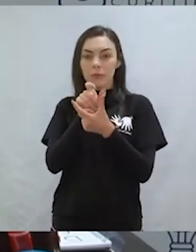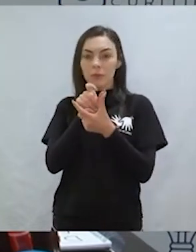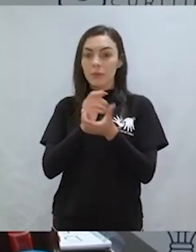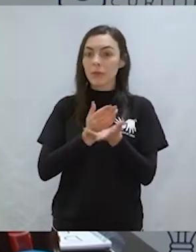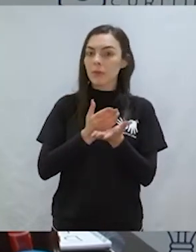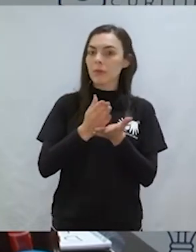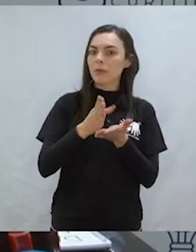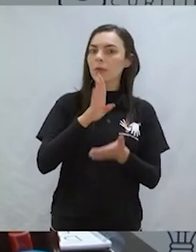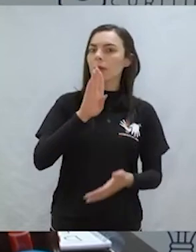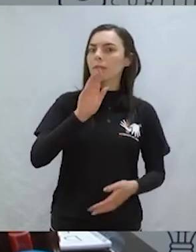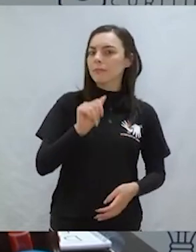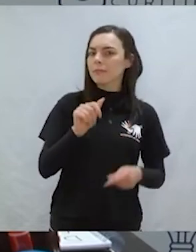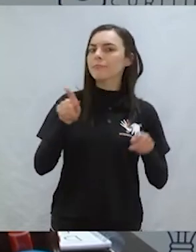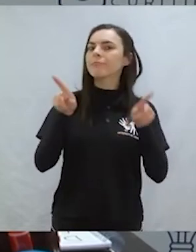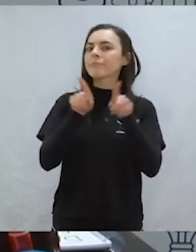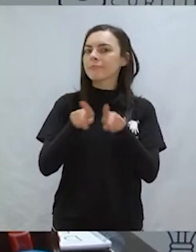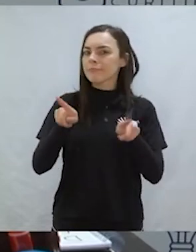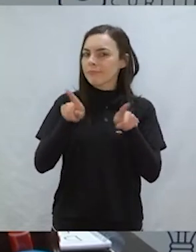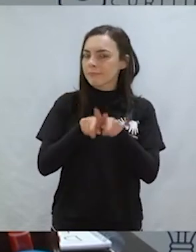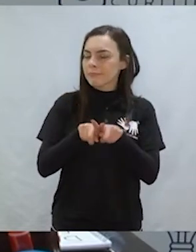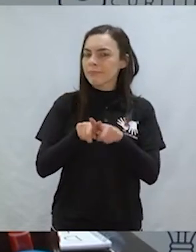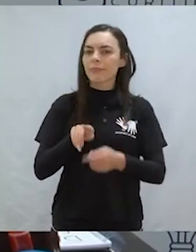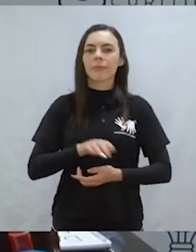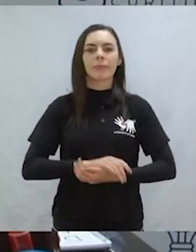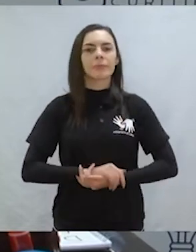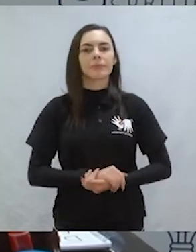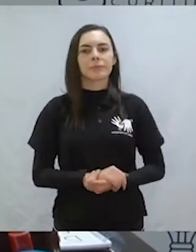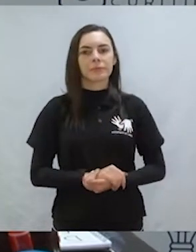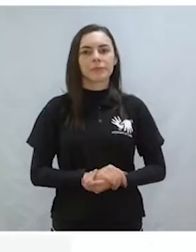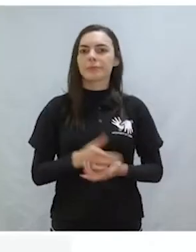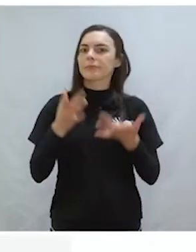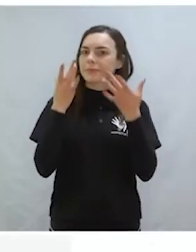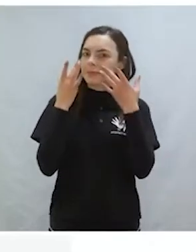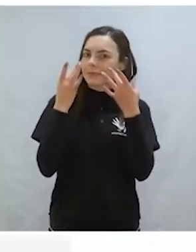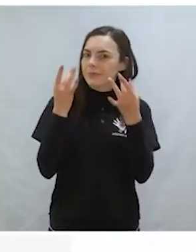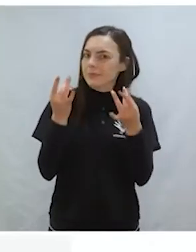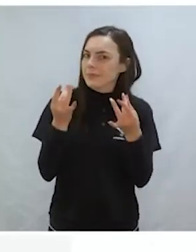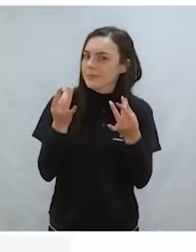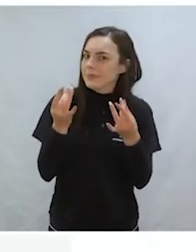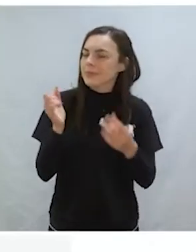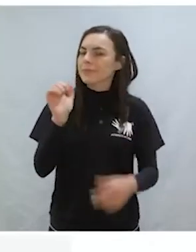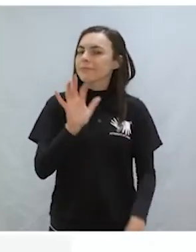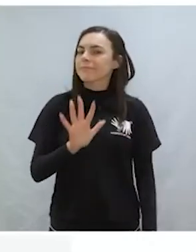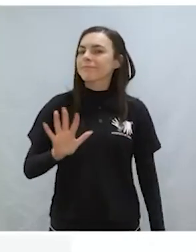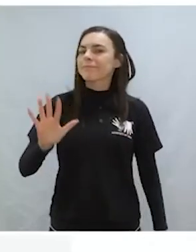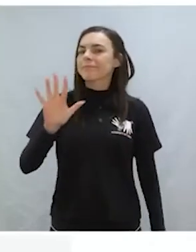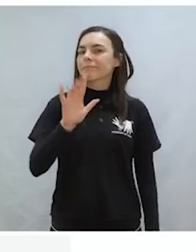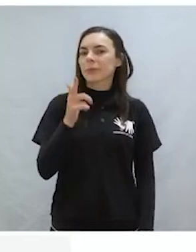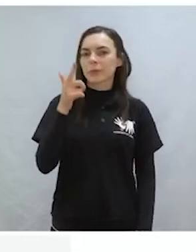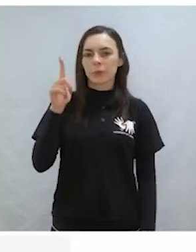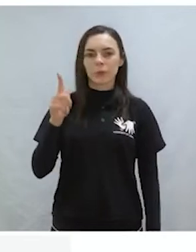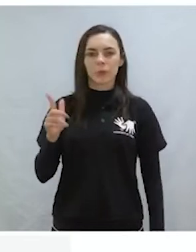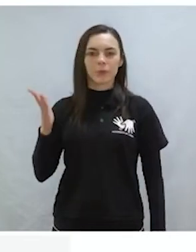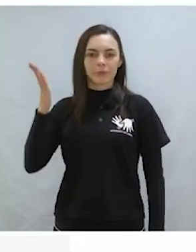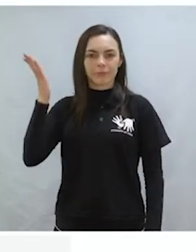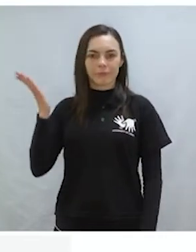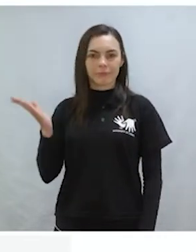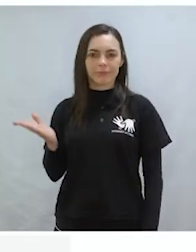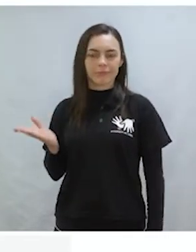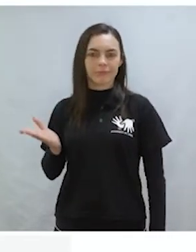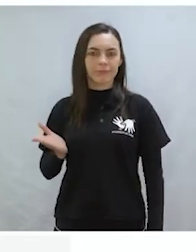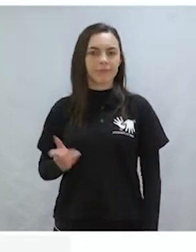começam com ba, com a sílaba ba. Presta atenção nas outras imagens aqui na